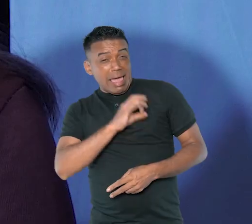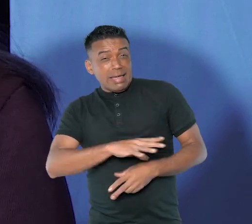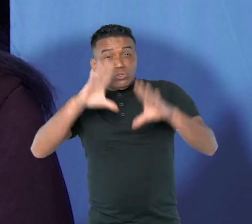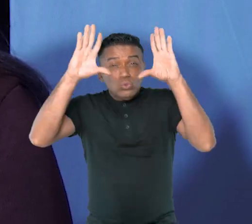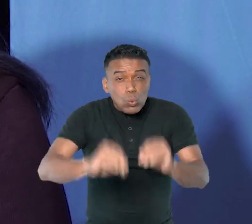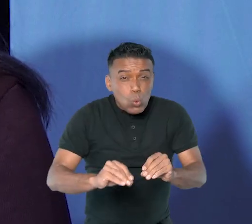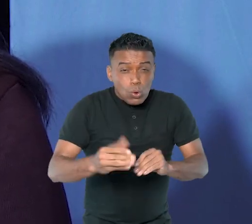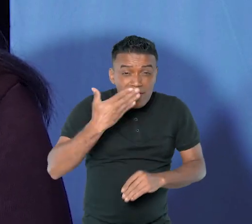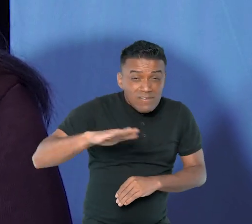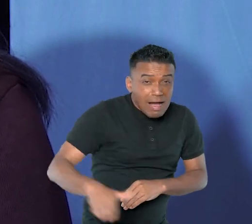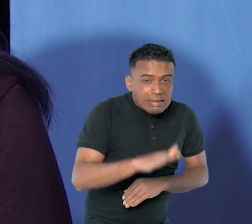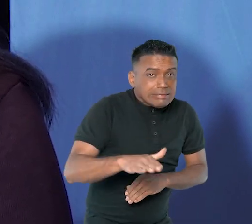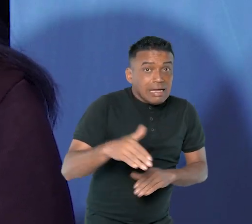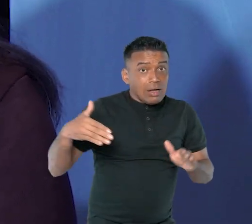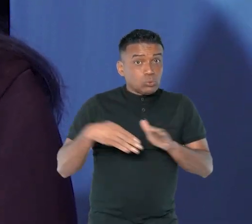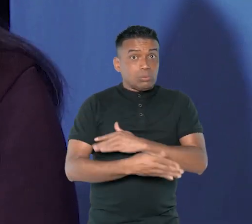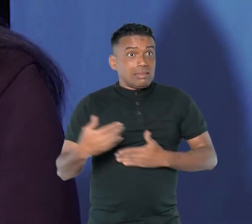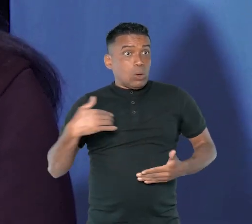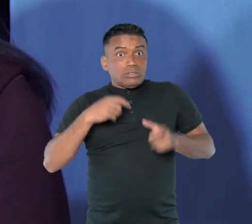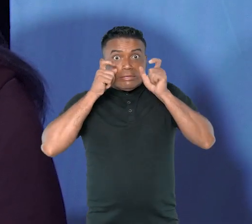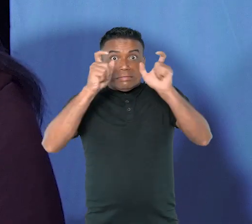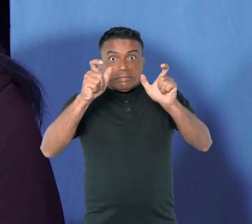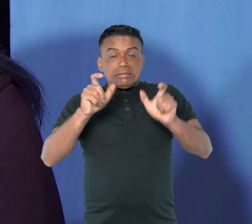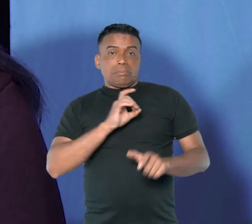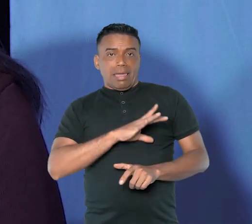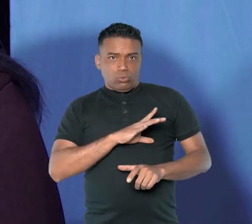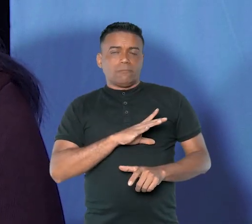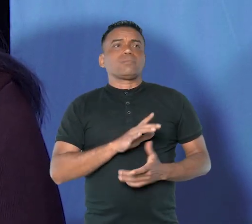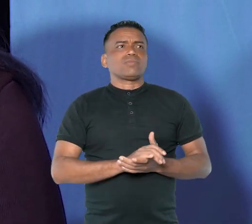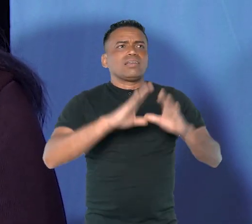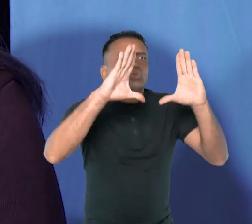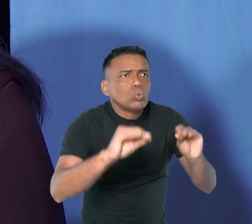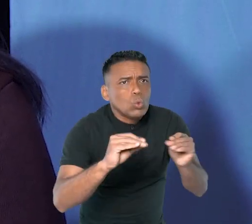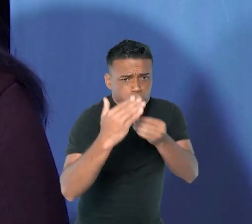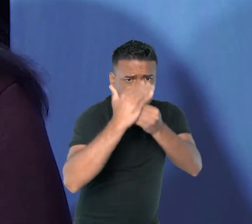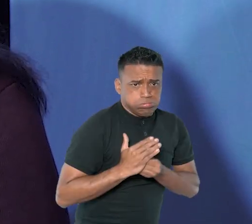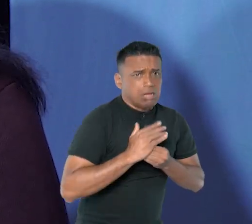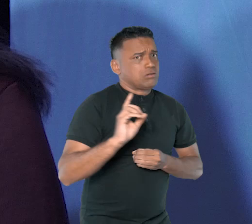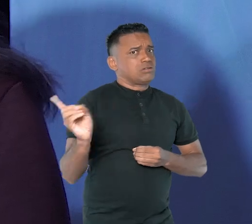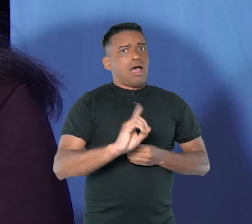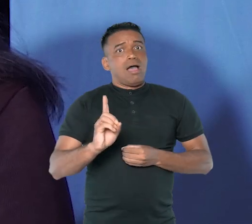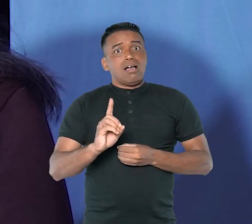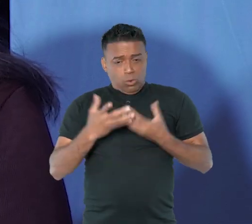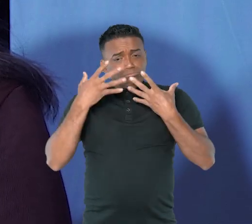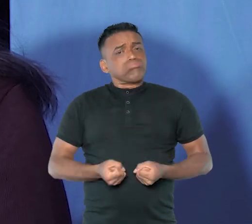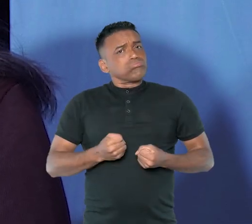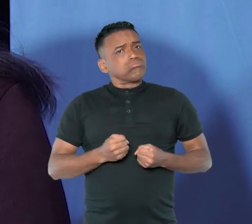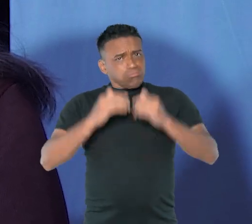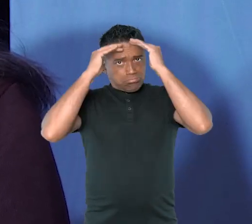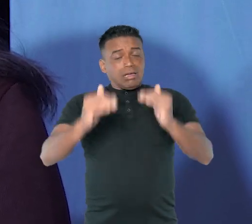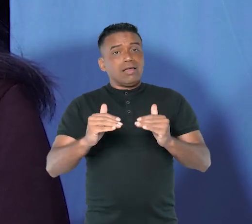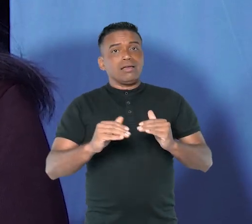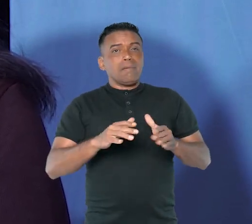acompanhou por toda a infância e que até hoje costuma me deixar em estado de alerta. Aqui o escuro não me oprime, ao contrário, ele me abraça,